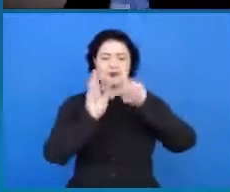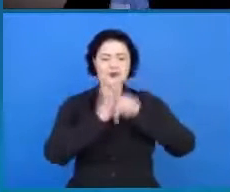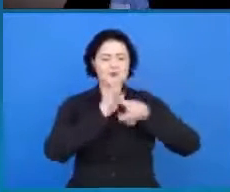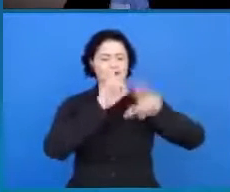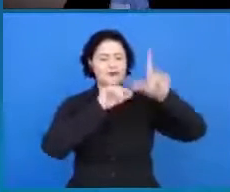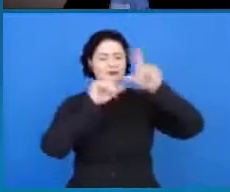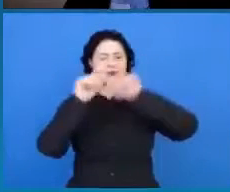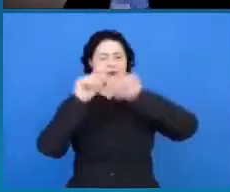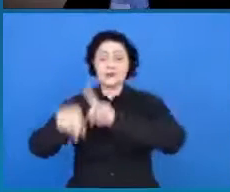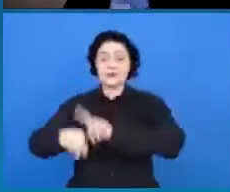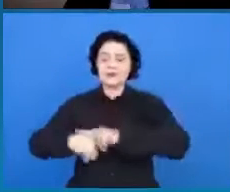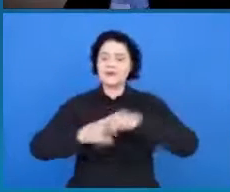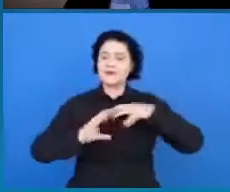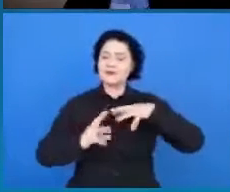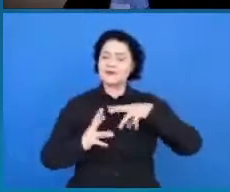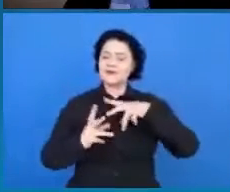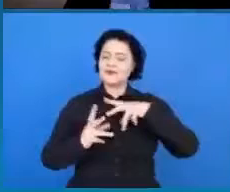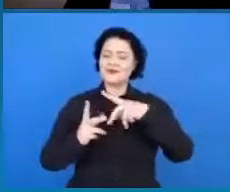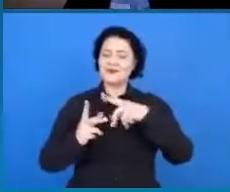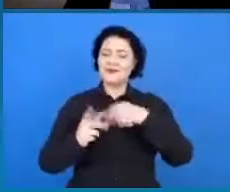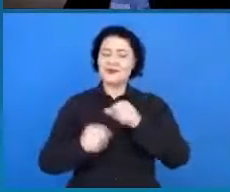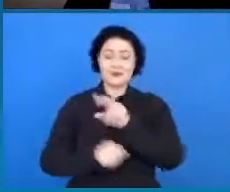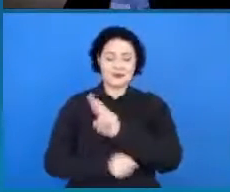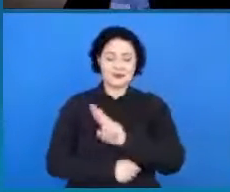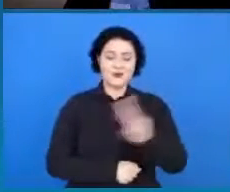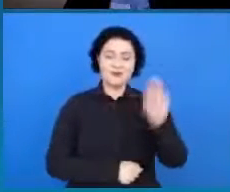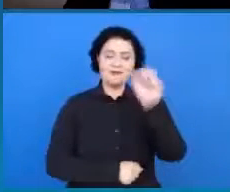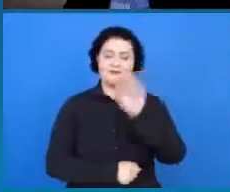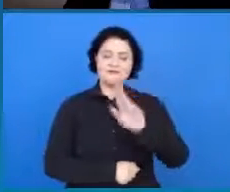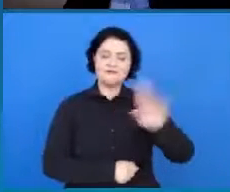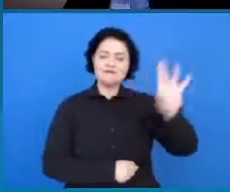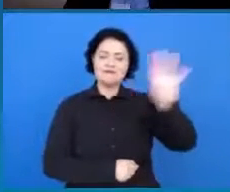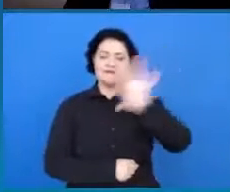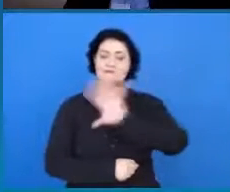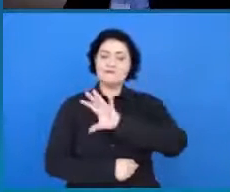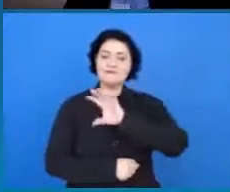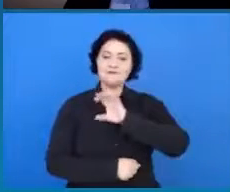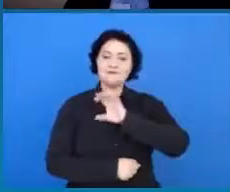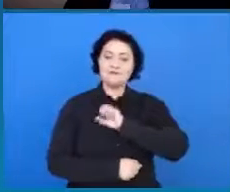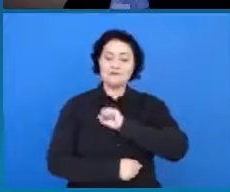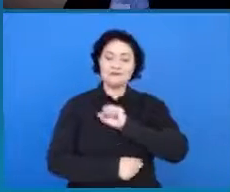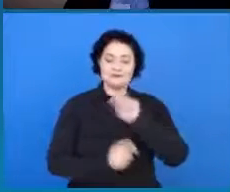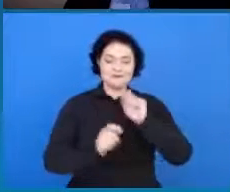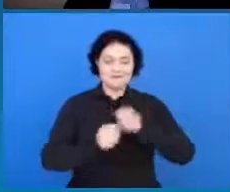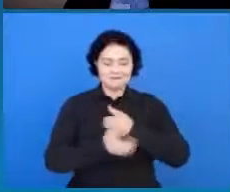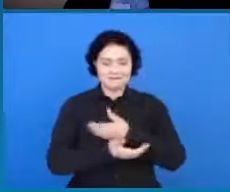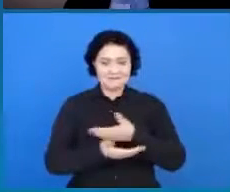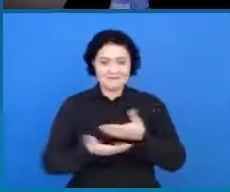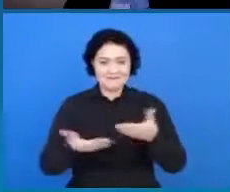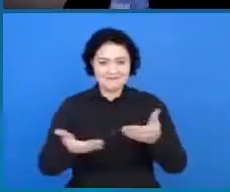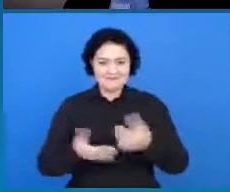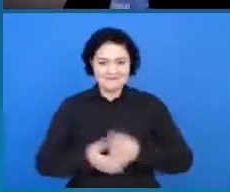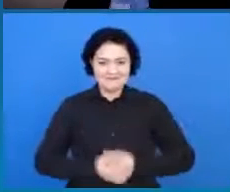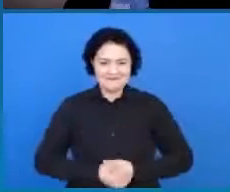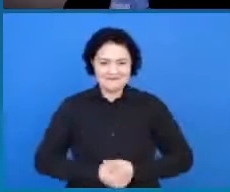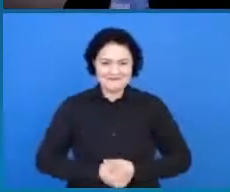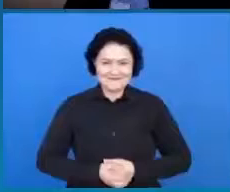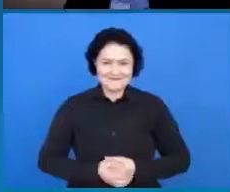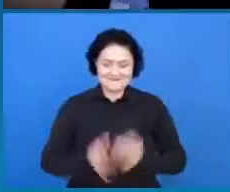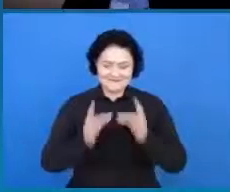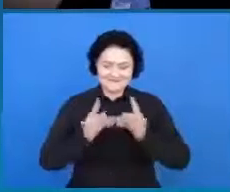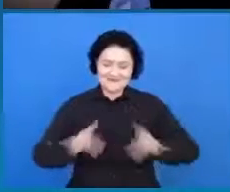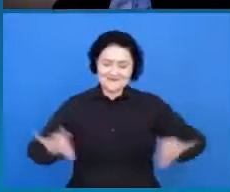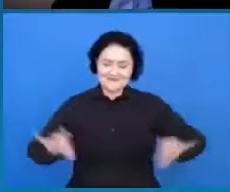momentos para o mundo inteiro em teu nome Senhor do amor que por todos elas e assim